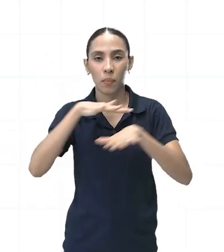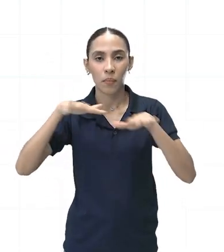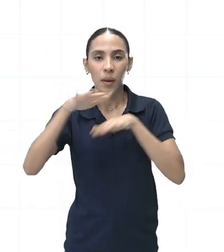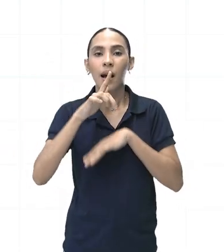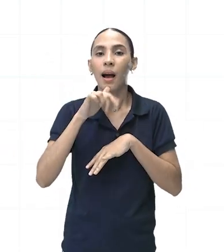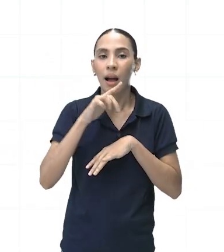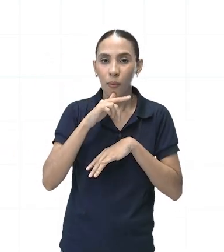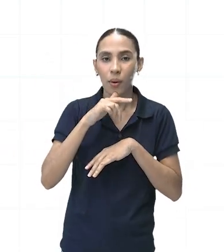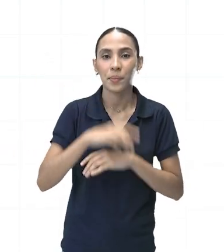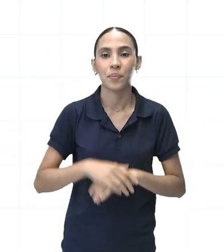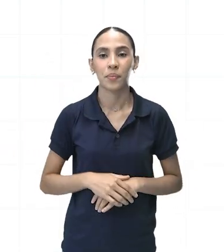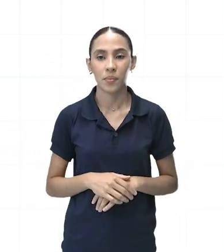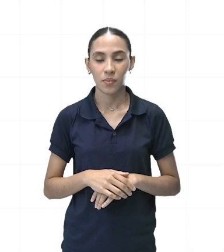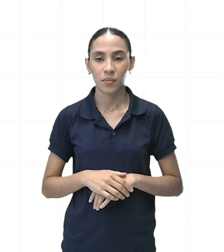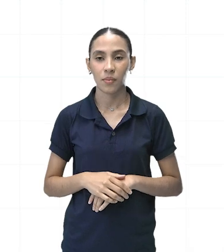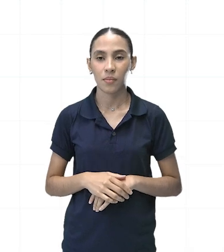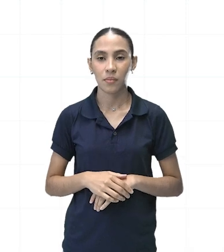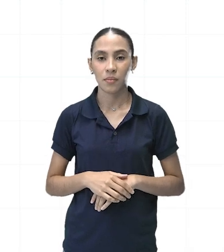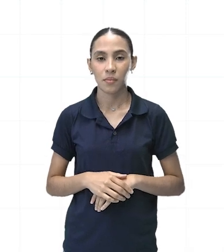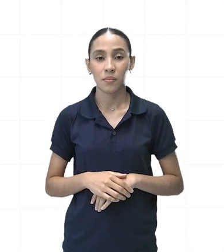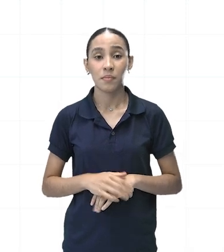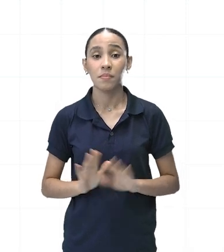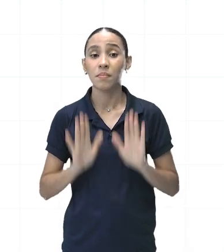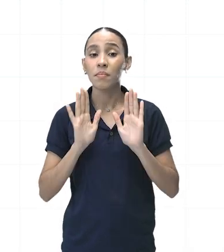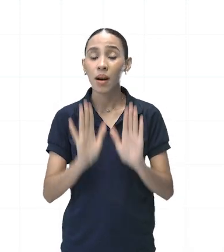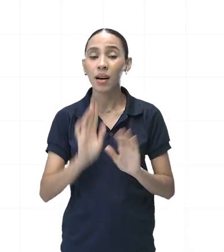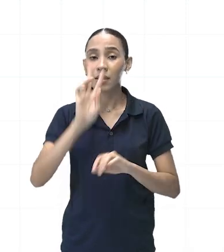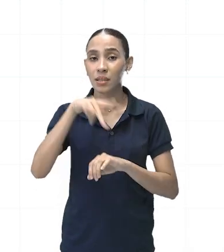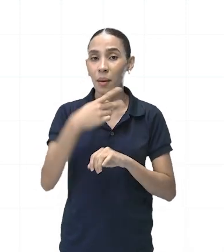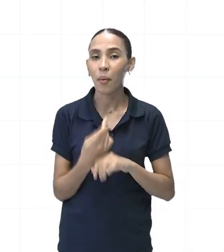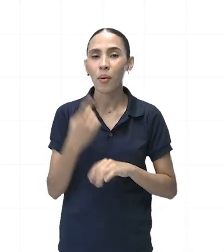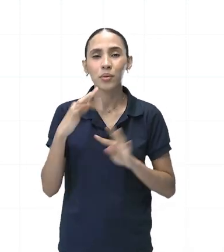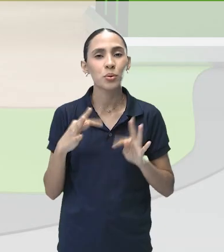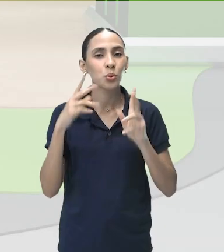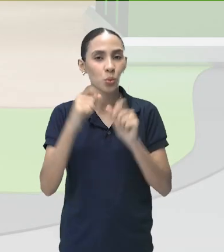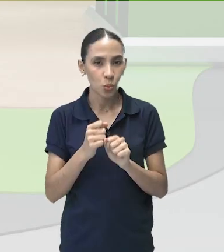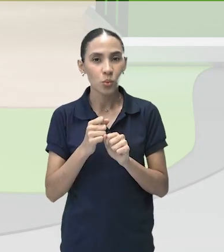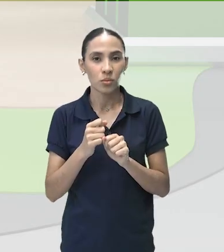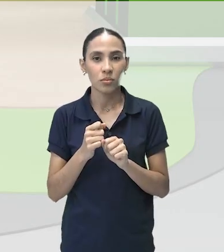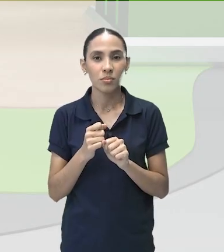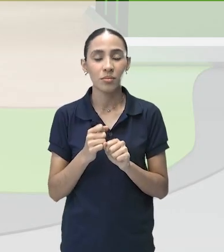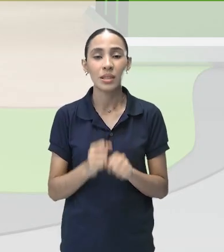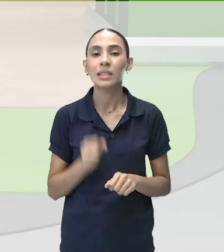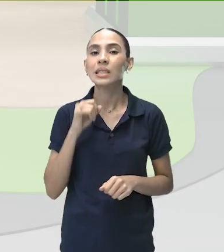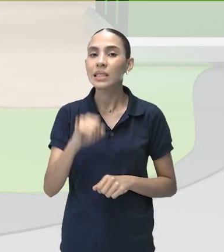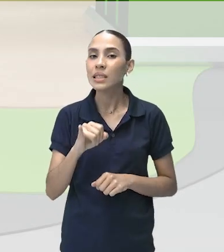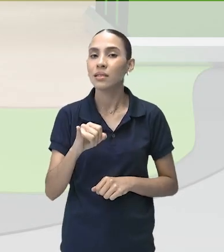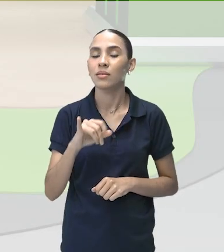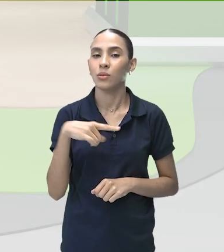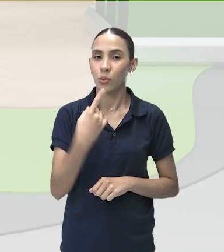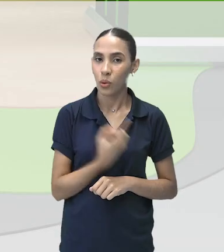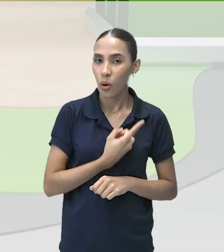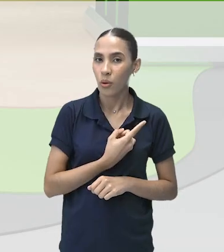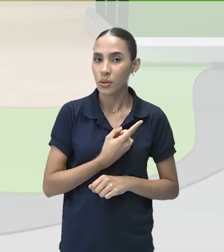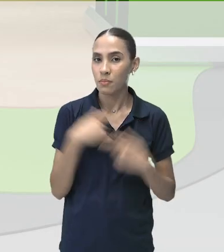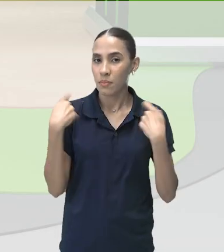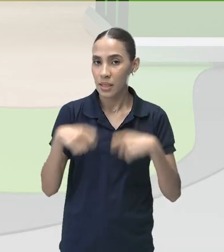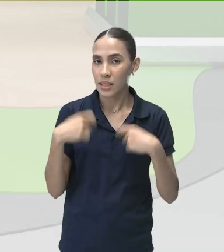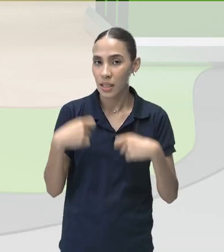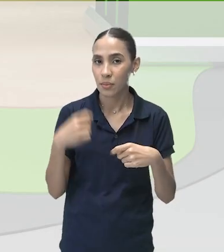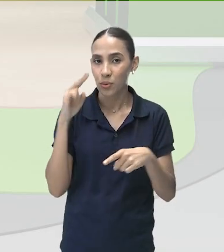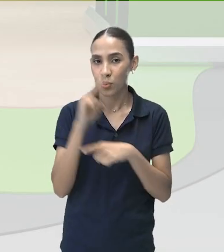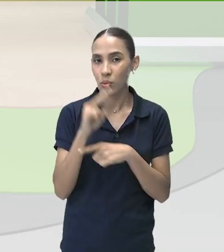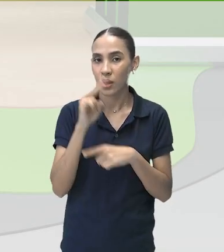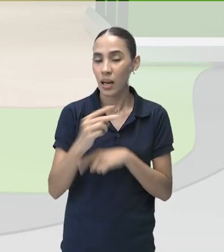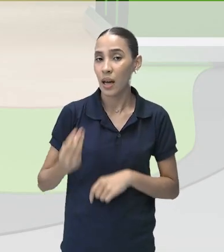no nosso planeta. Mas, depois de ver tudo isso, e se nós tivéssemos que manter